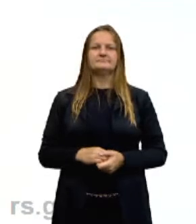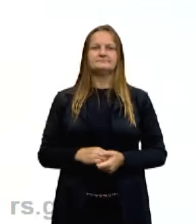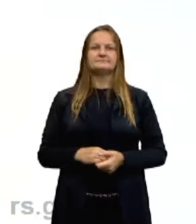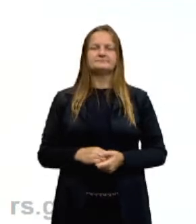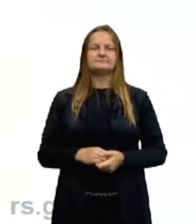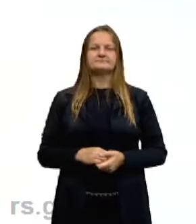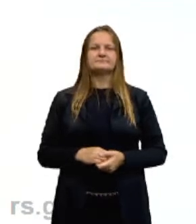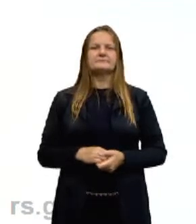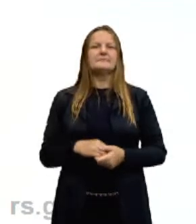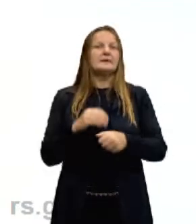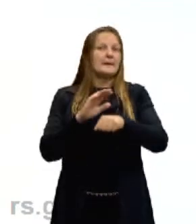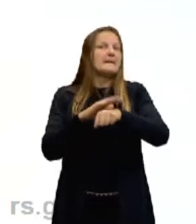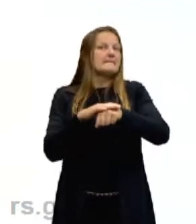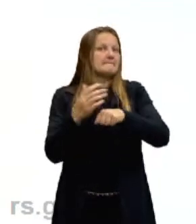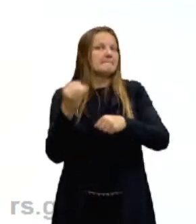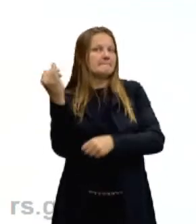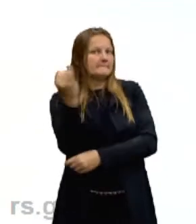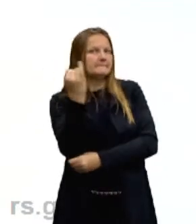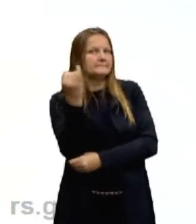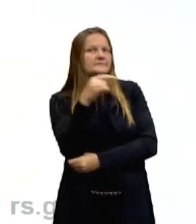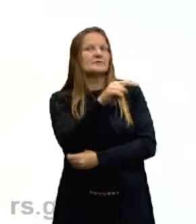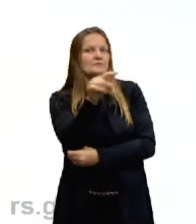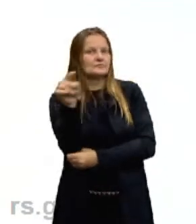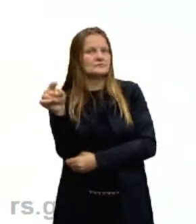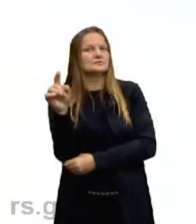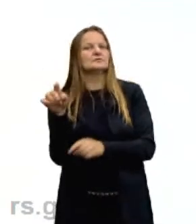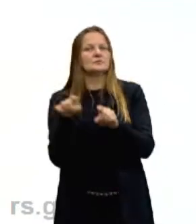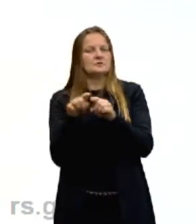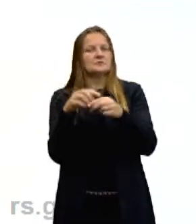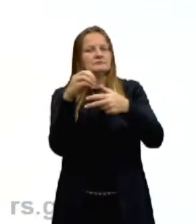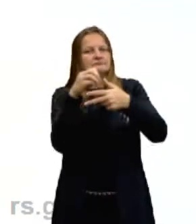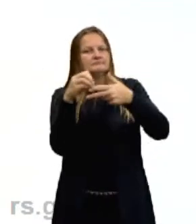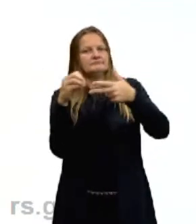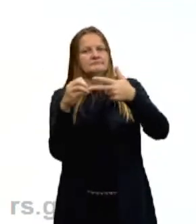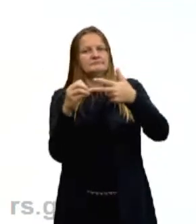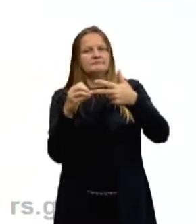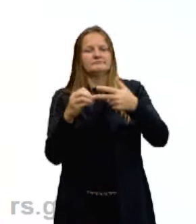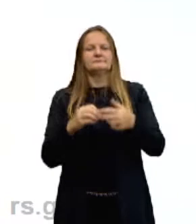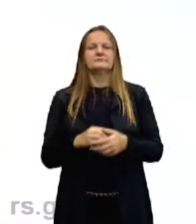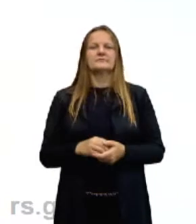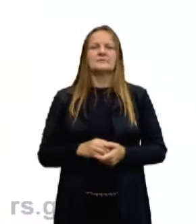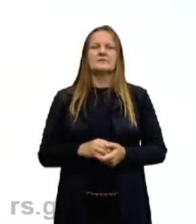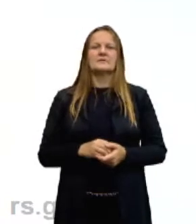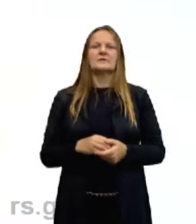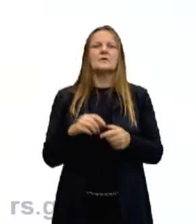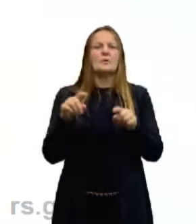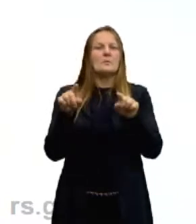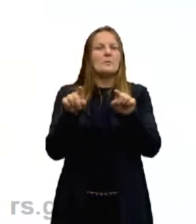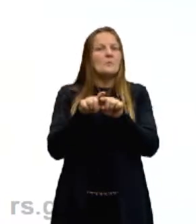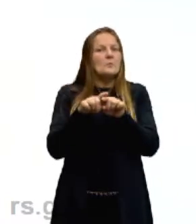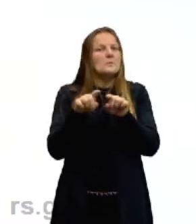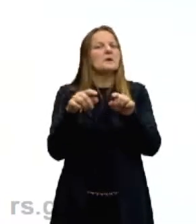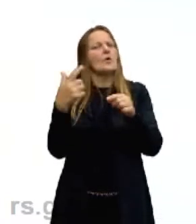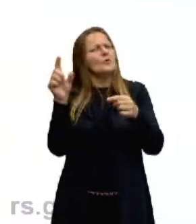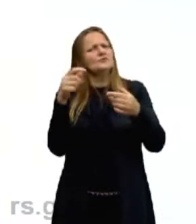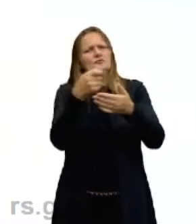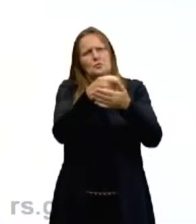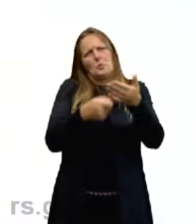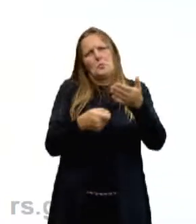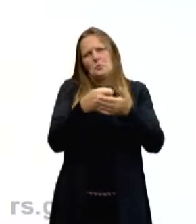outra coisa que é importante que que eu acho que pode vir a ser cobrado em provas não são nem como em outras também